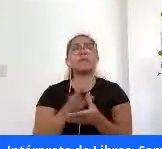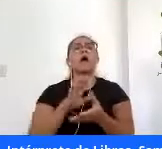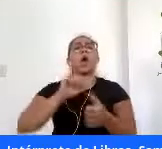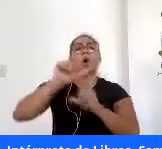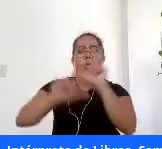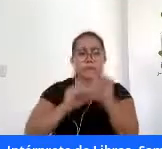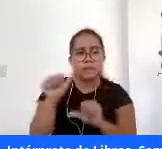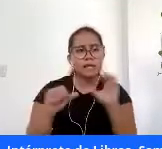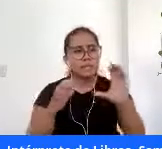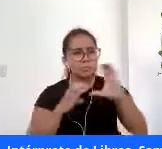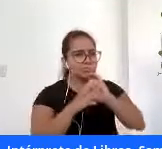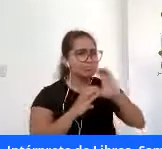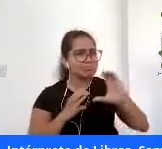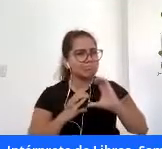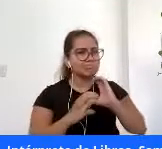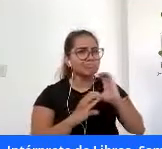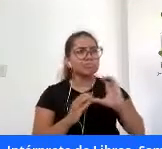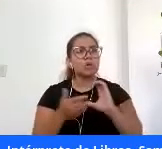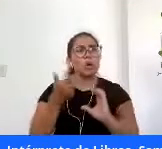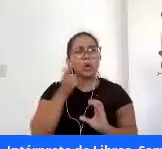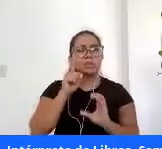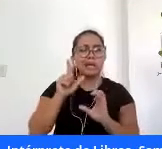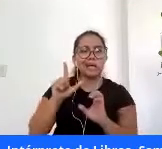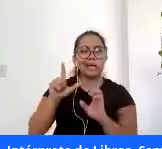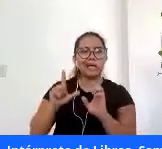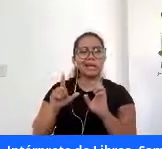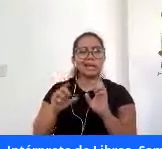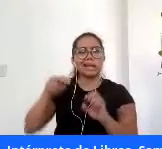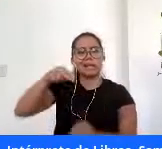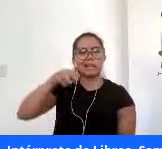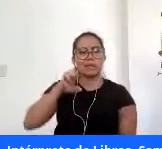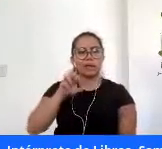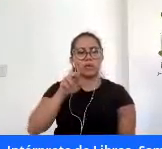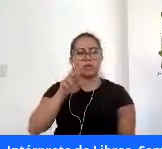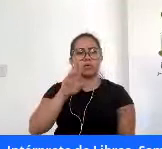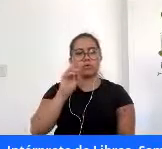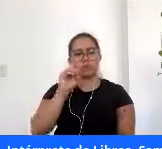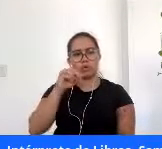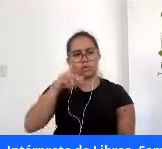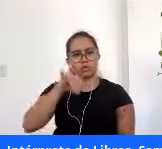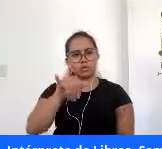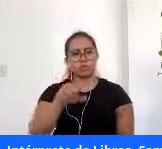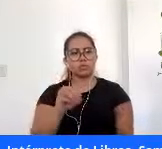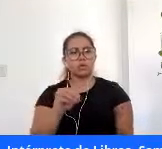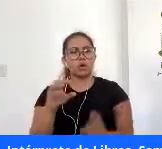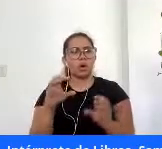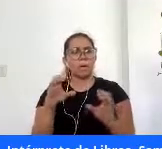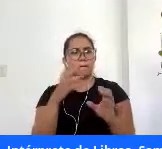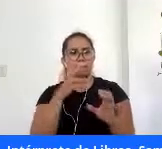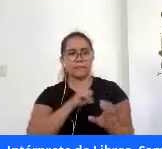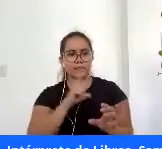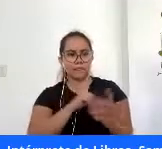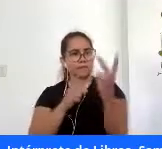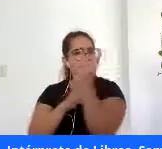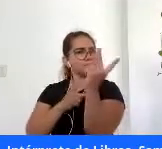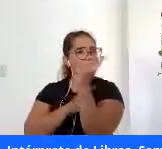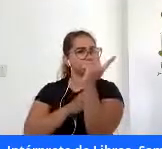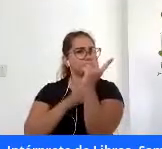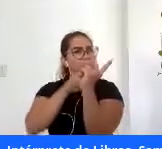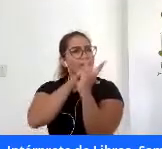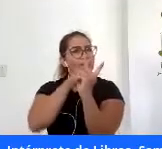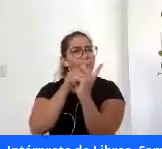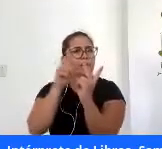dessas comunicações entre os neurônios. Então está aqui a comunicação entre os neurônios, só para mostrar para vocês aqui